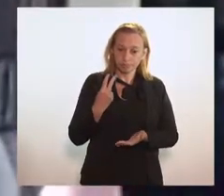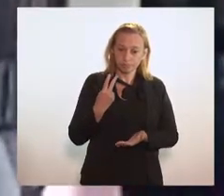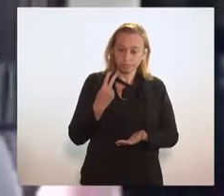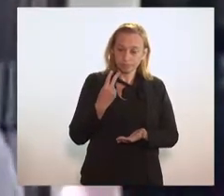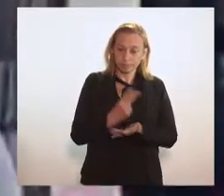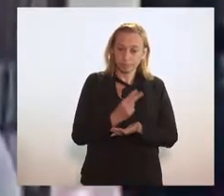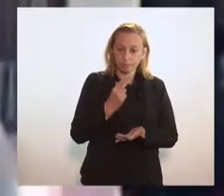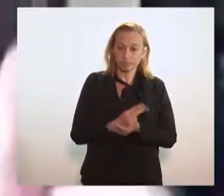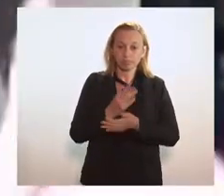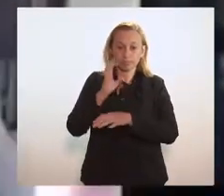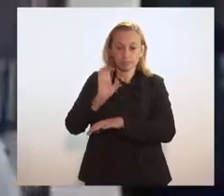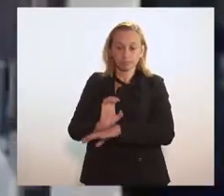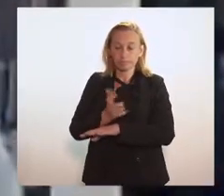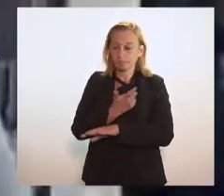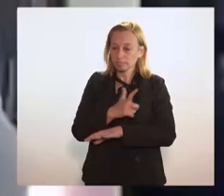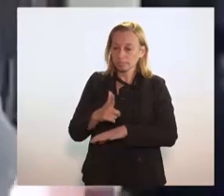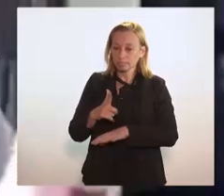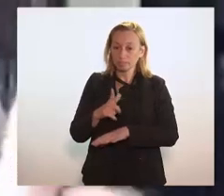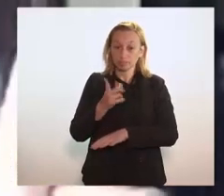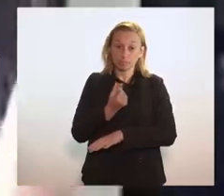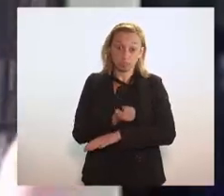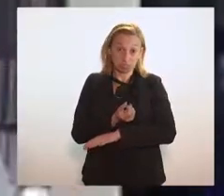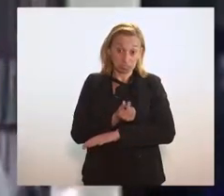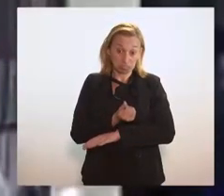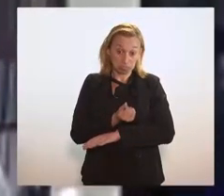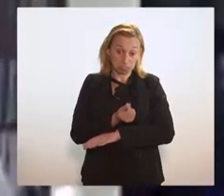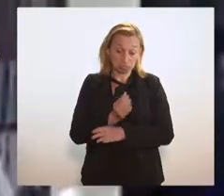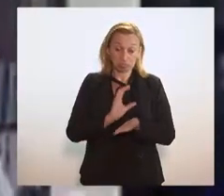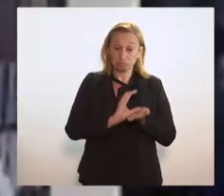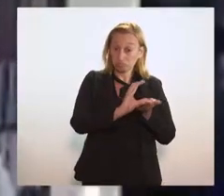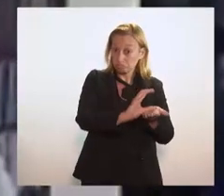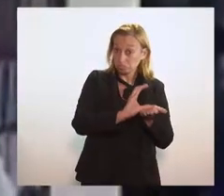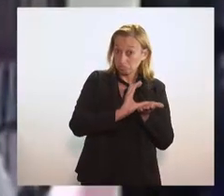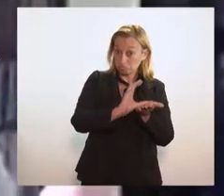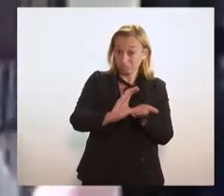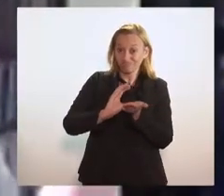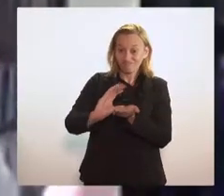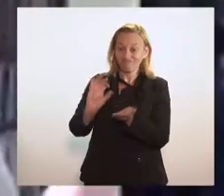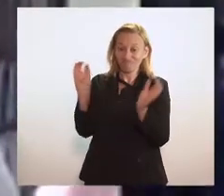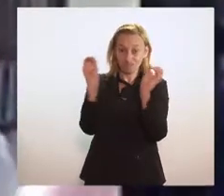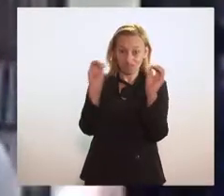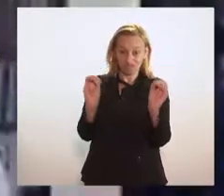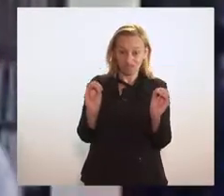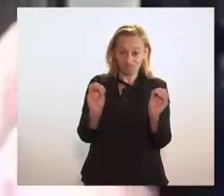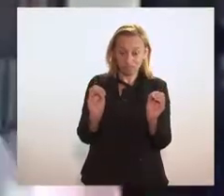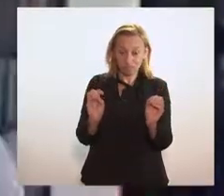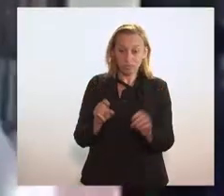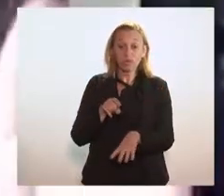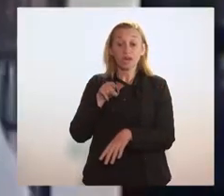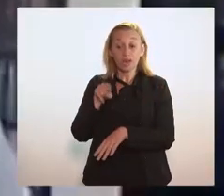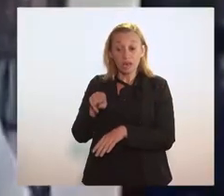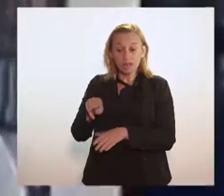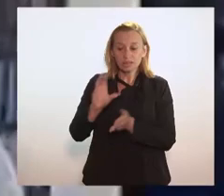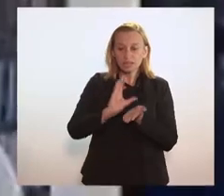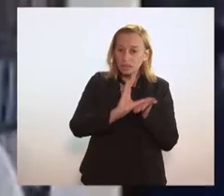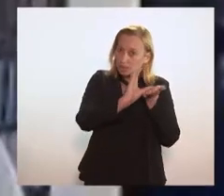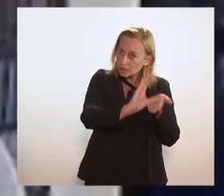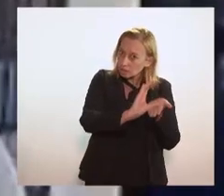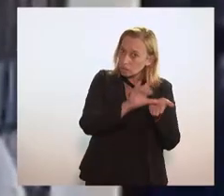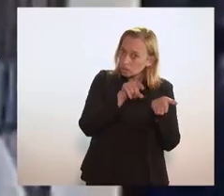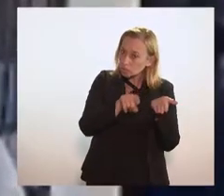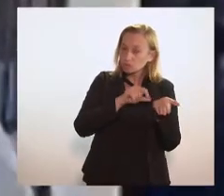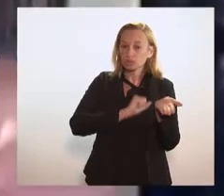não tenha dinheiro, ou seja, recursos algum, esses recursos